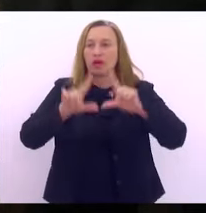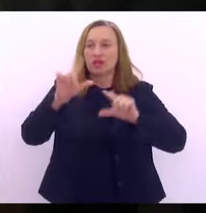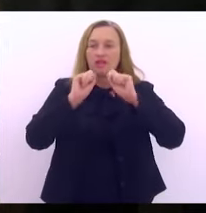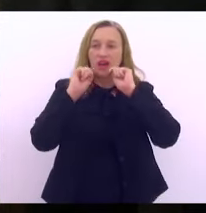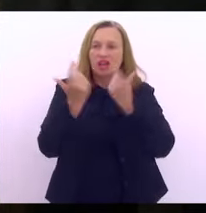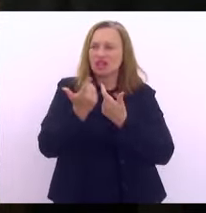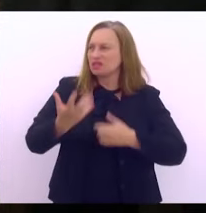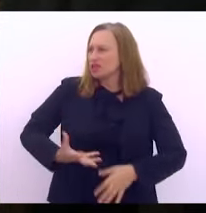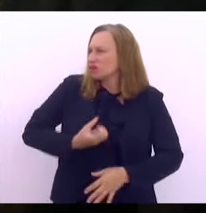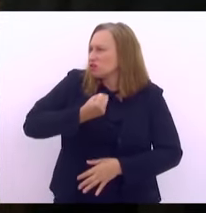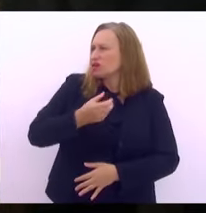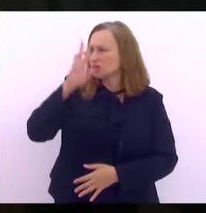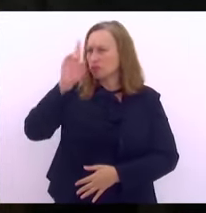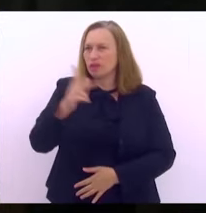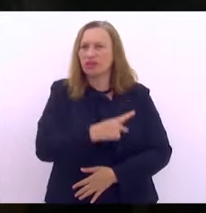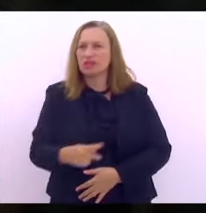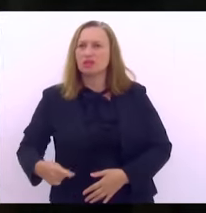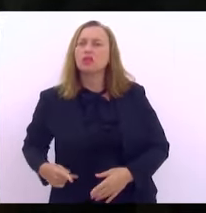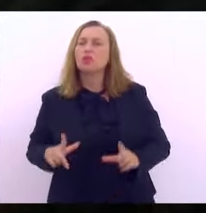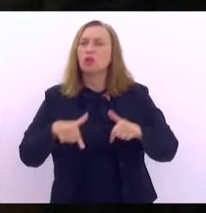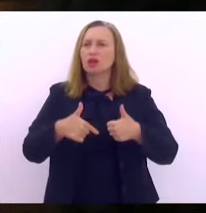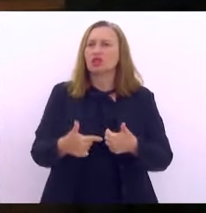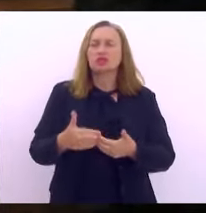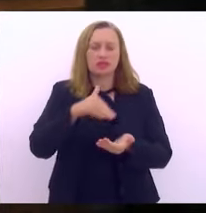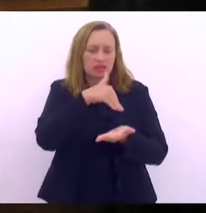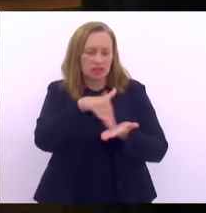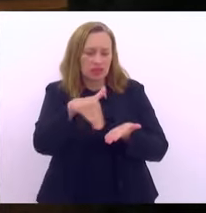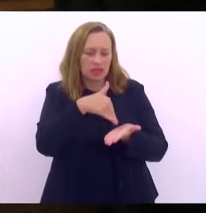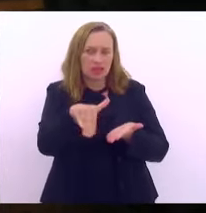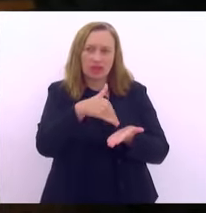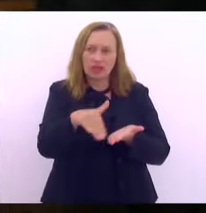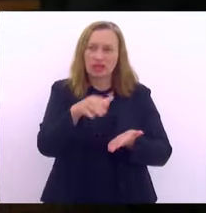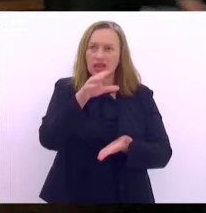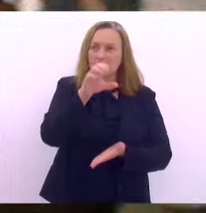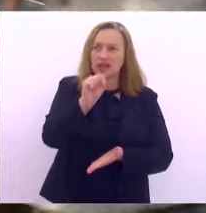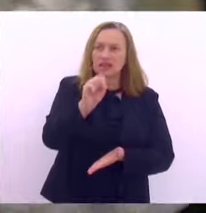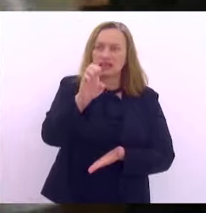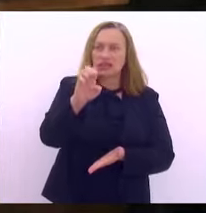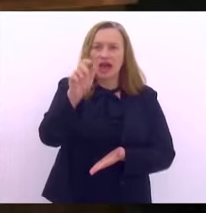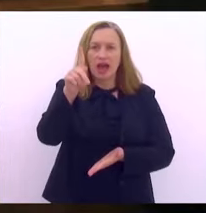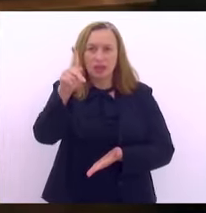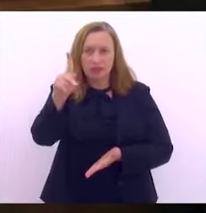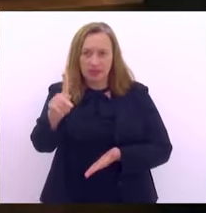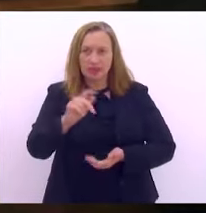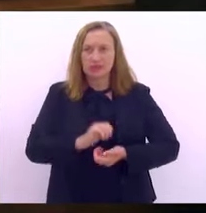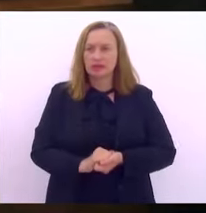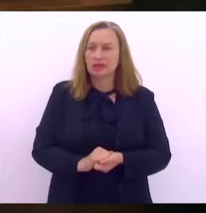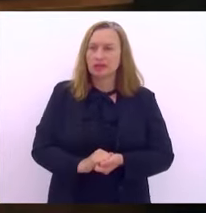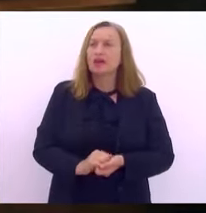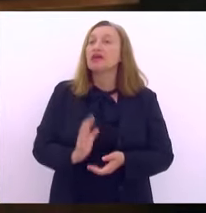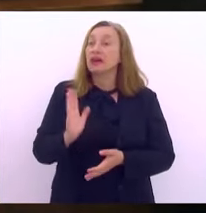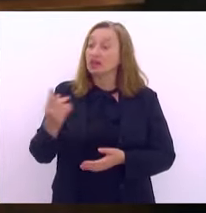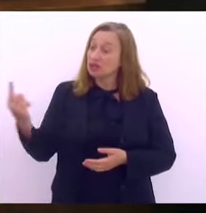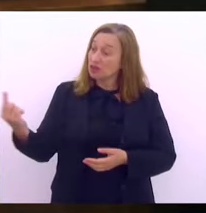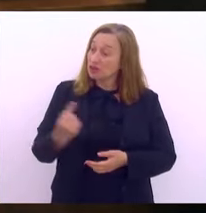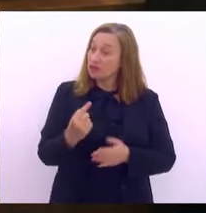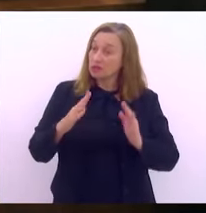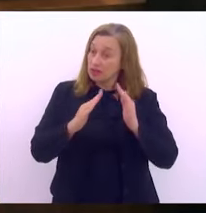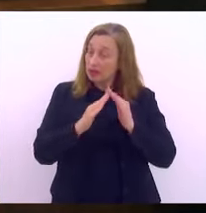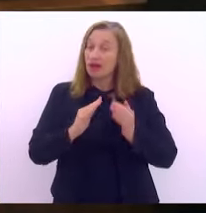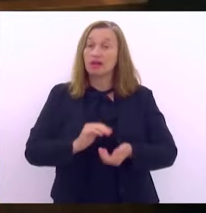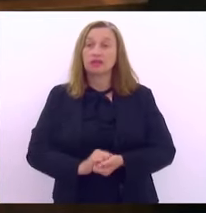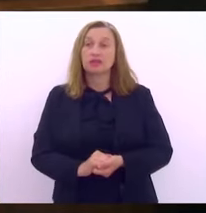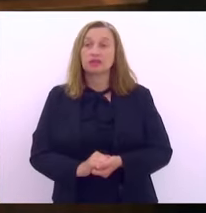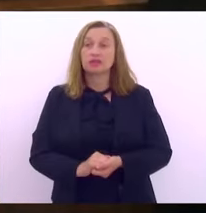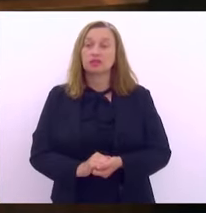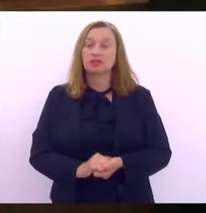surpreender, senhor presidente, a atitude da secretária da SEAP. uma vez que ela já esteve aqui nessa casa,